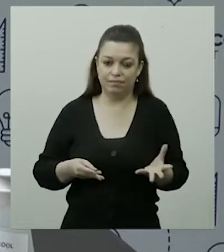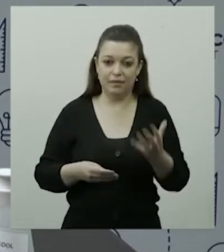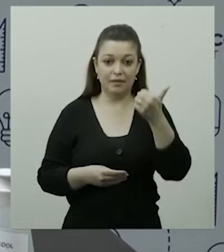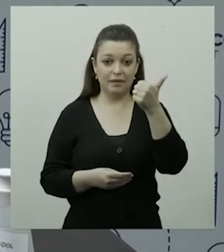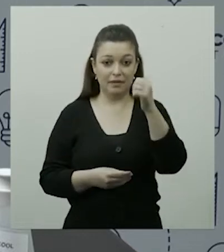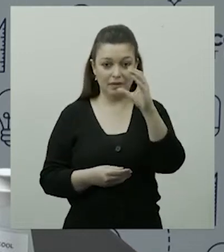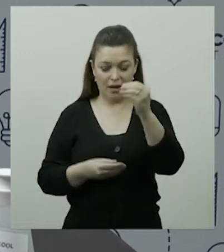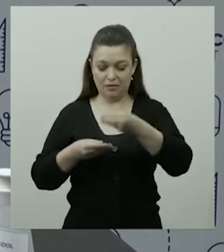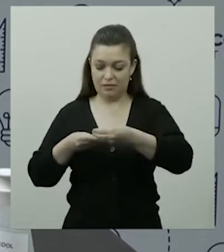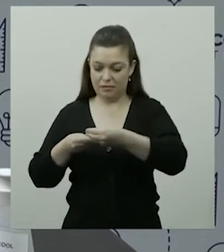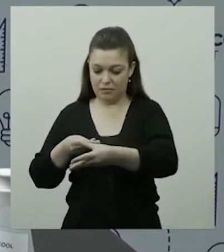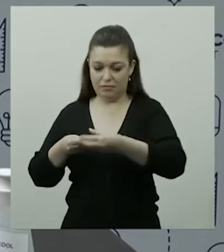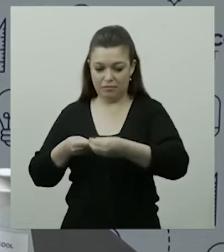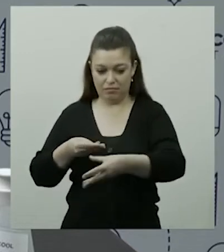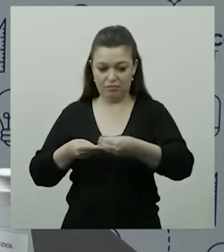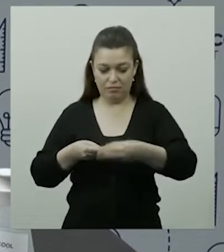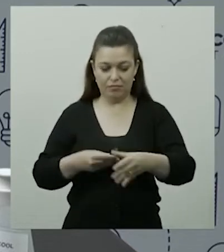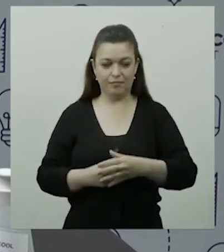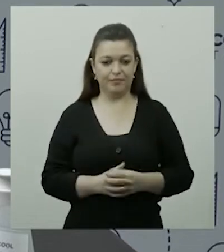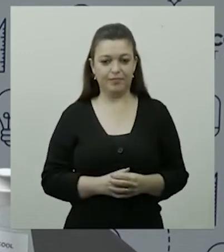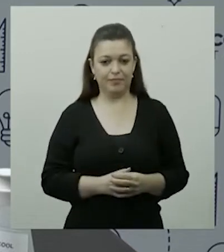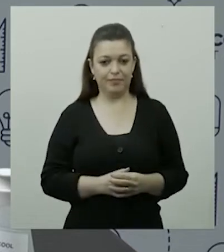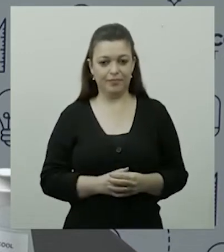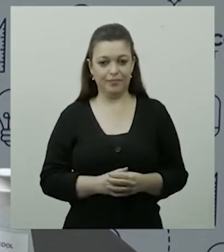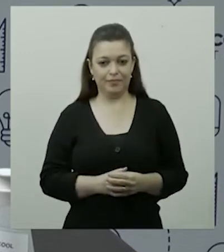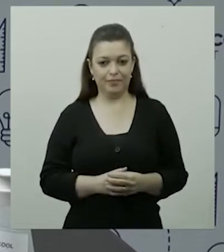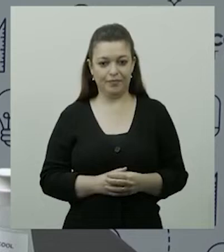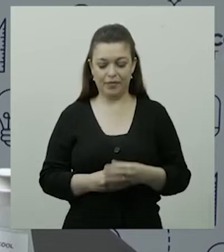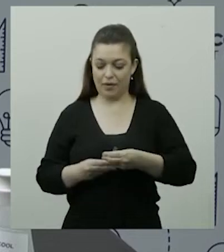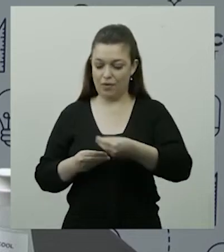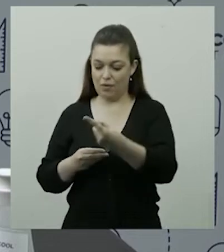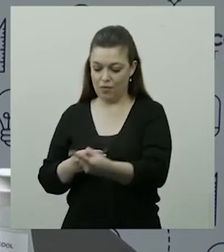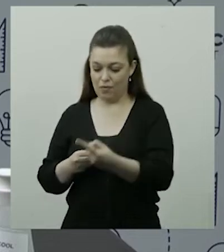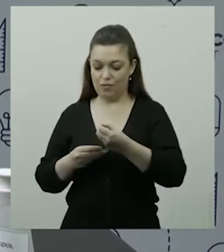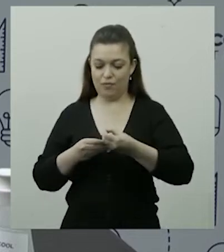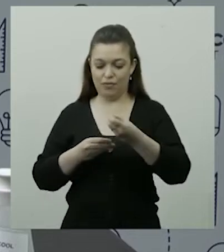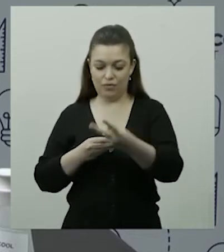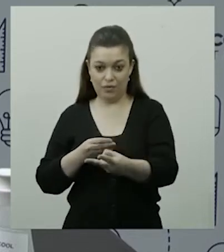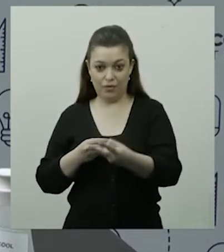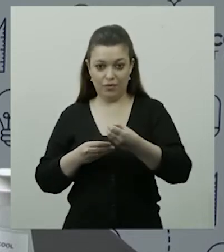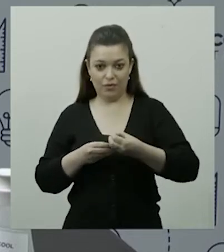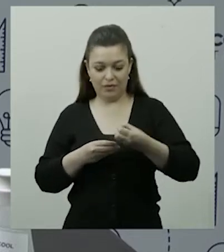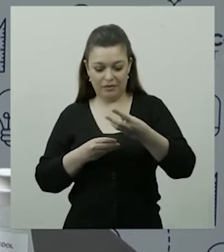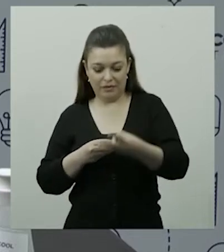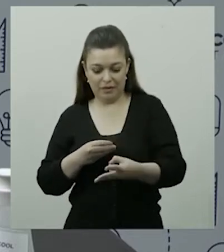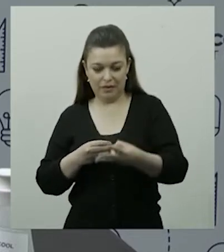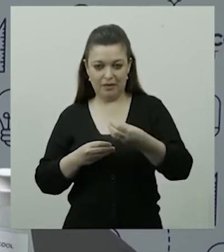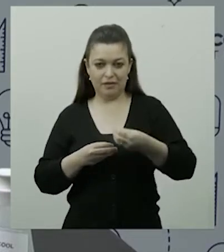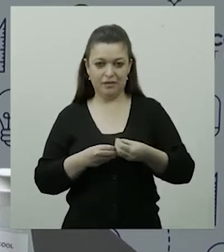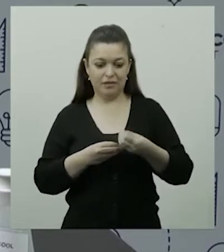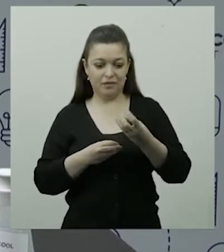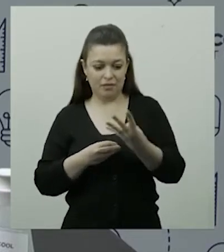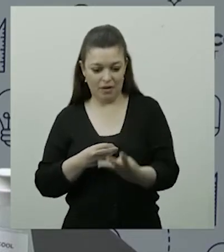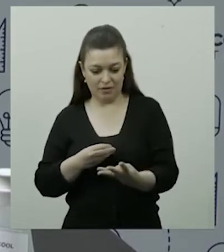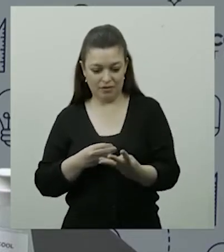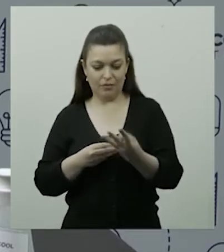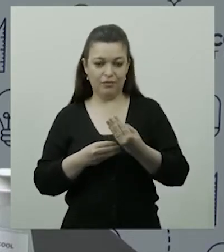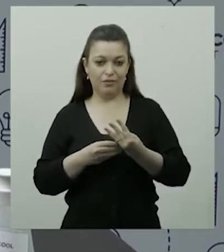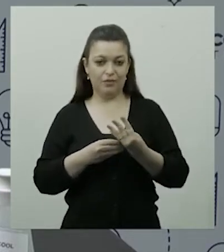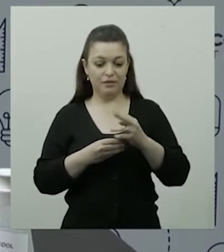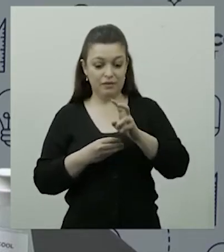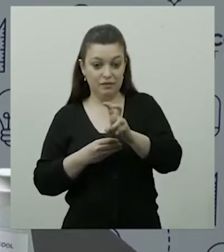10 palitos. 1, 2, 3,